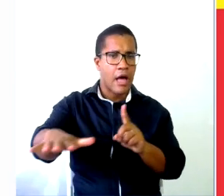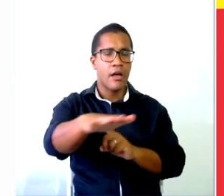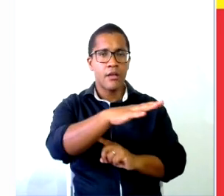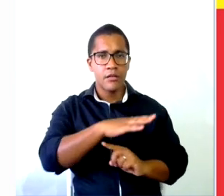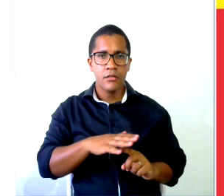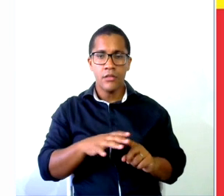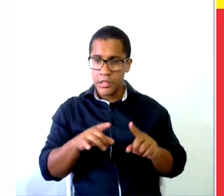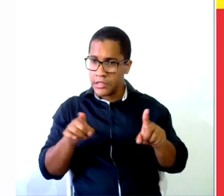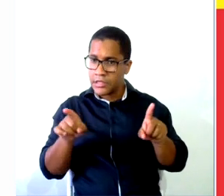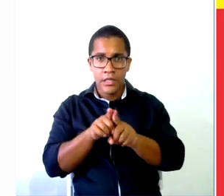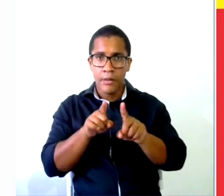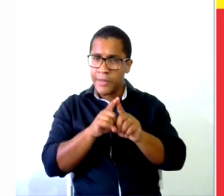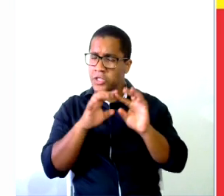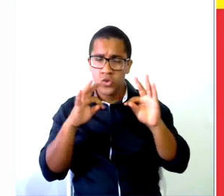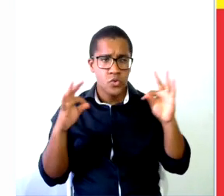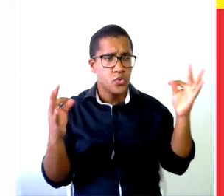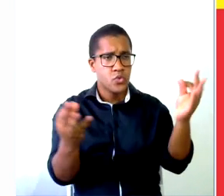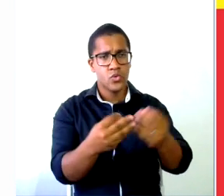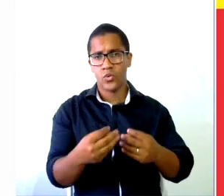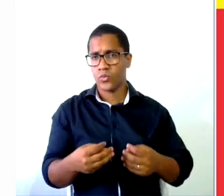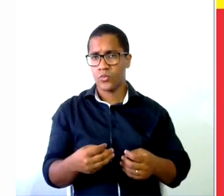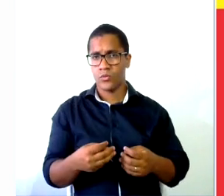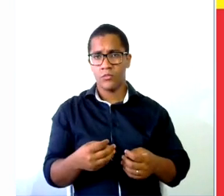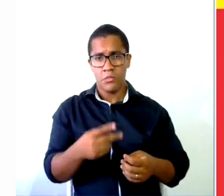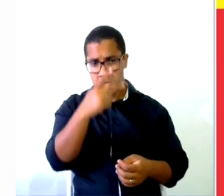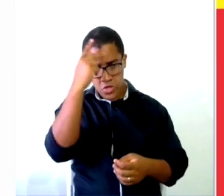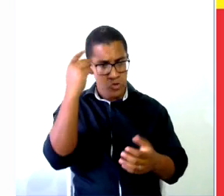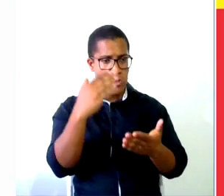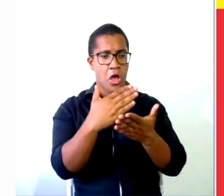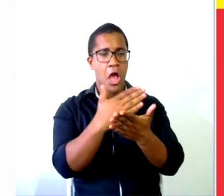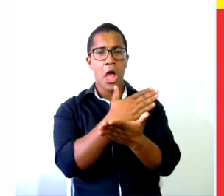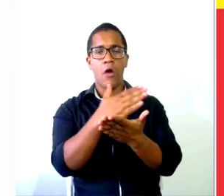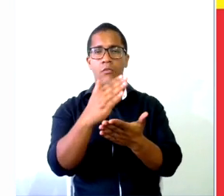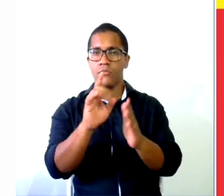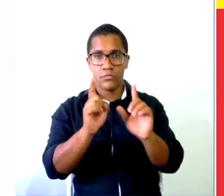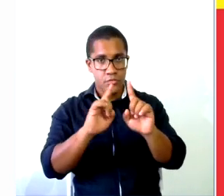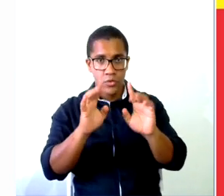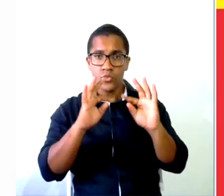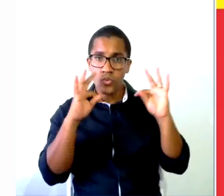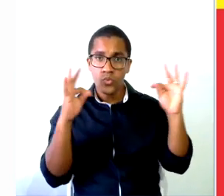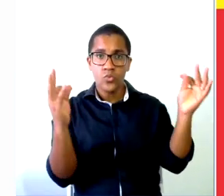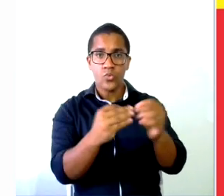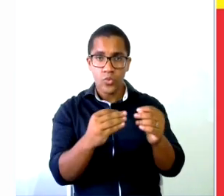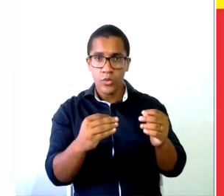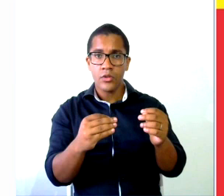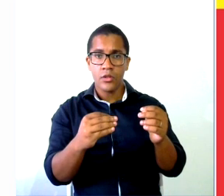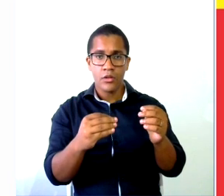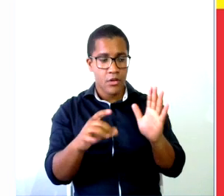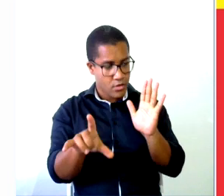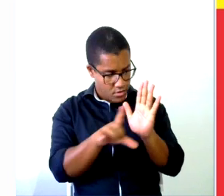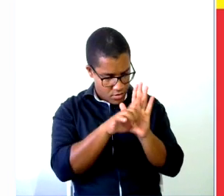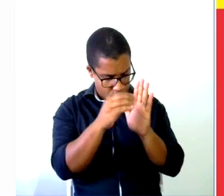atinge mesmo os que são alheios ao ato. Então